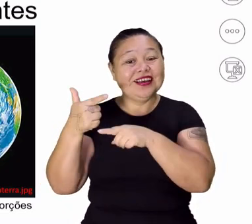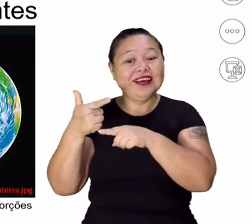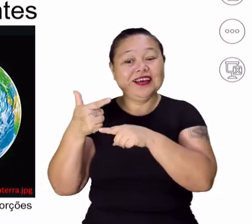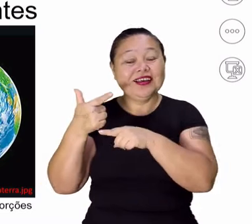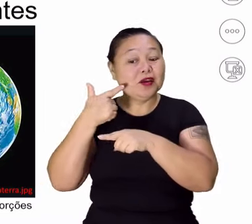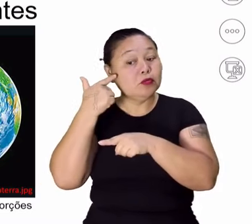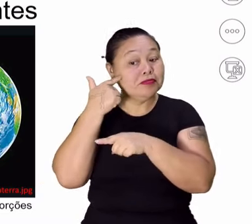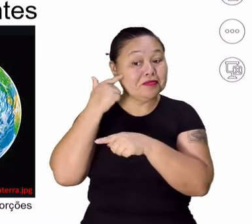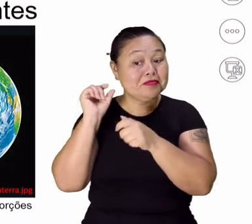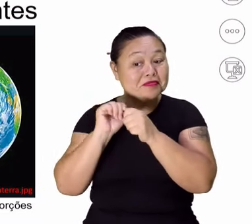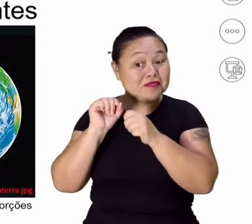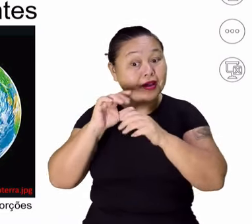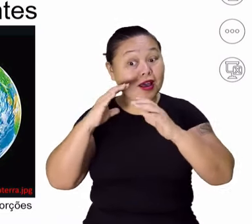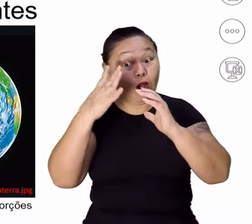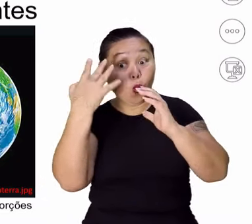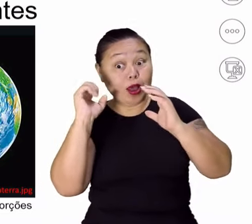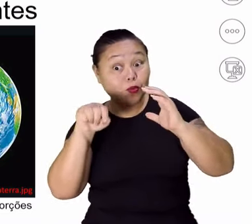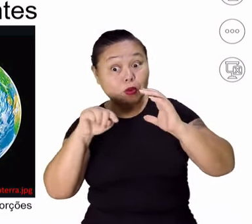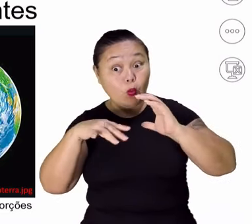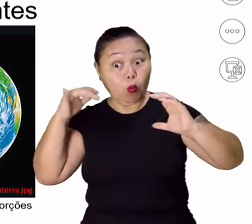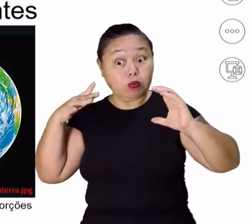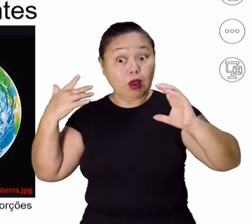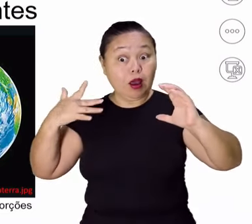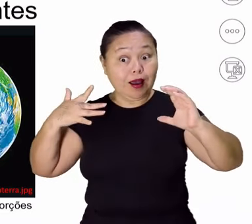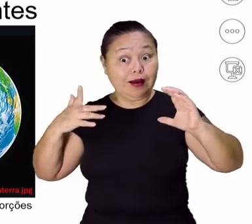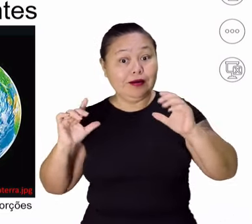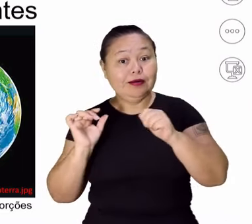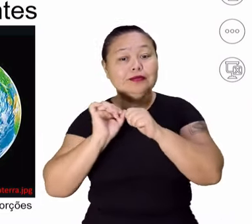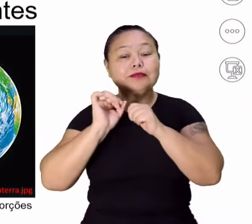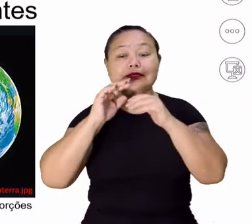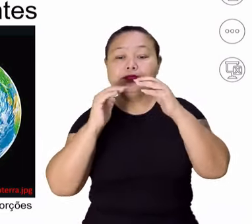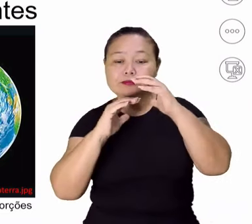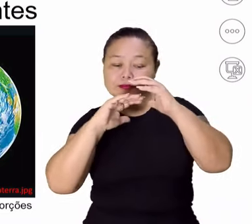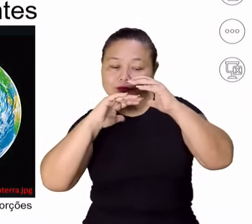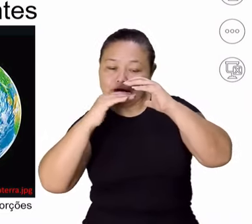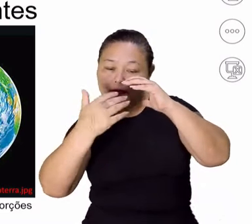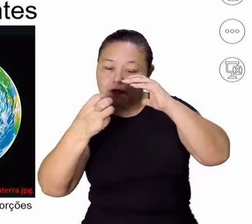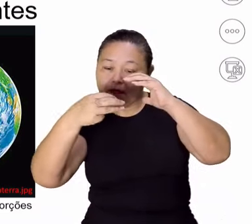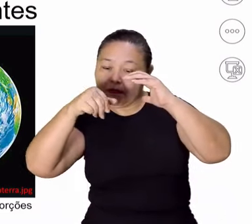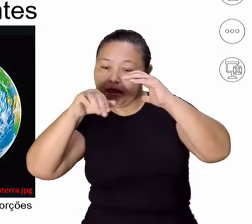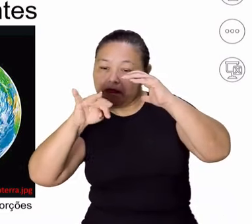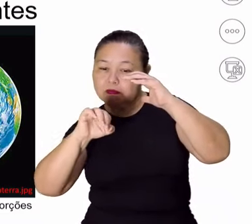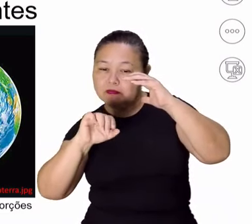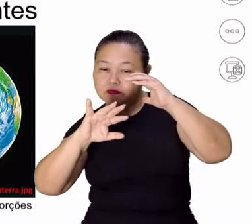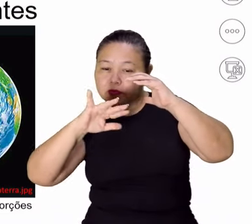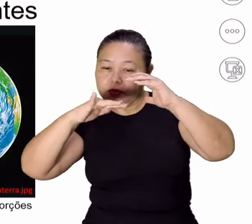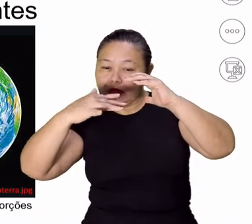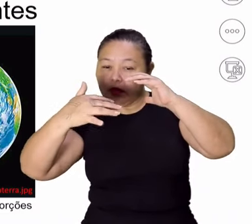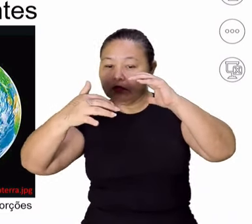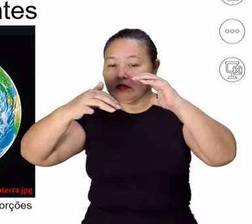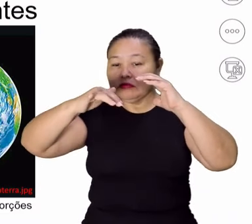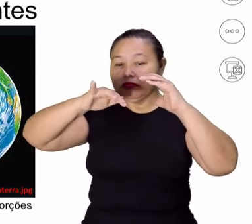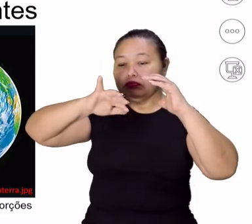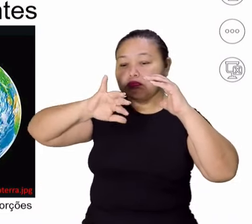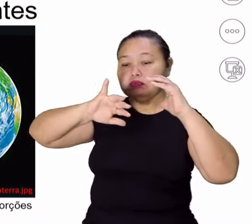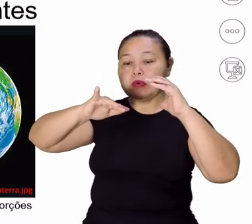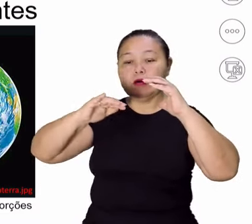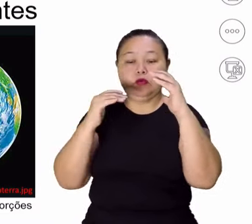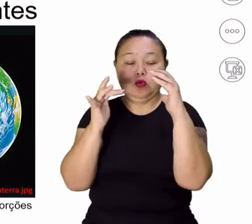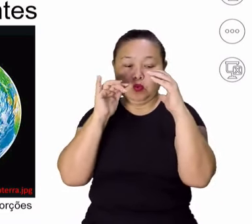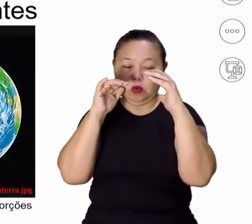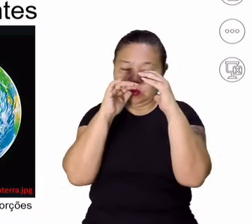Acho que é da pessoa toda. 4 mil? Pessoal, acima do núcleo está o manto, que é a parte fluida do interior da Terra. Então, tu tem